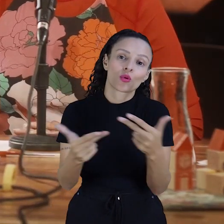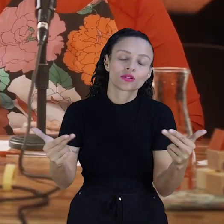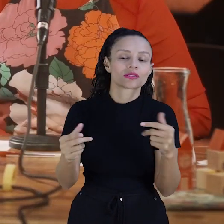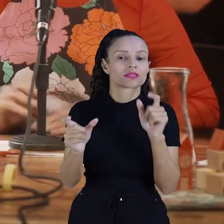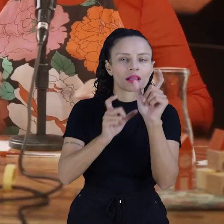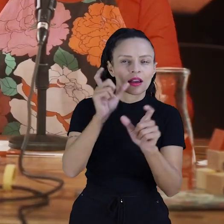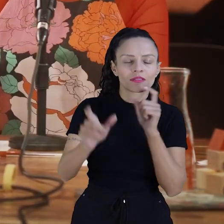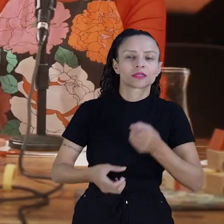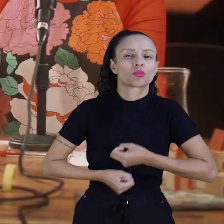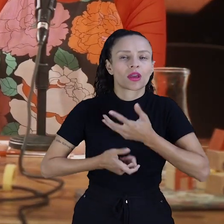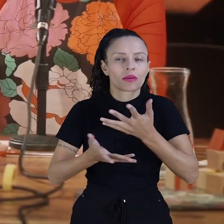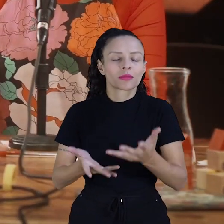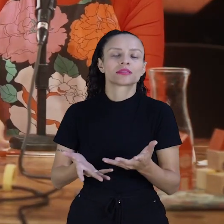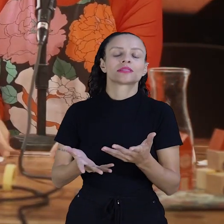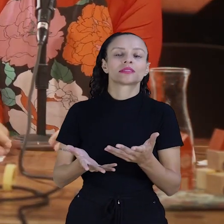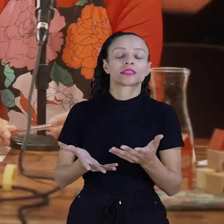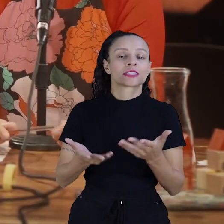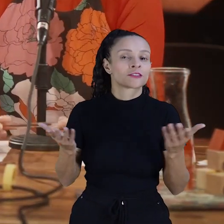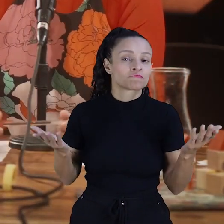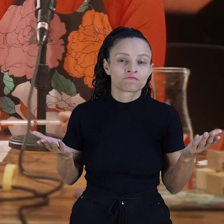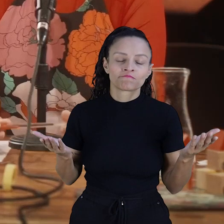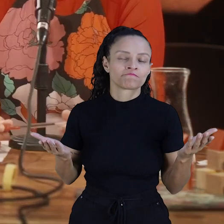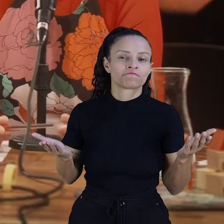coisas, palavras, poemas,